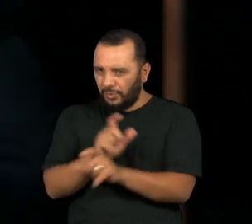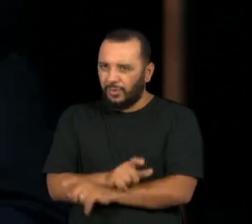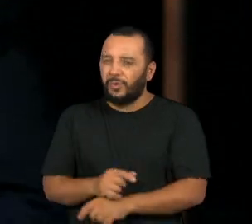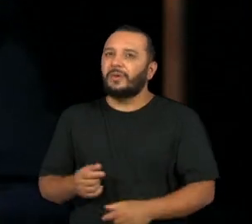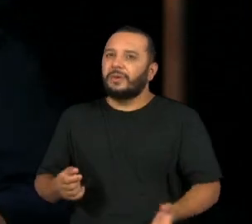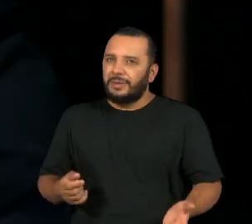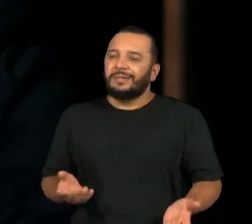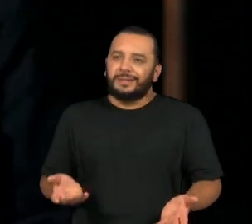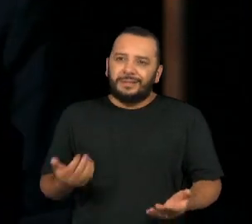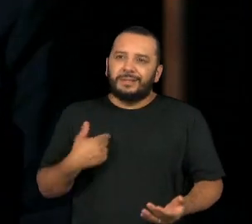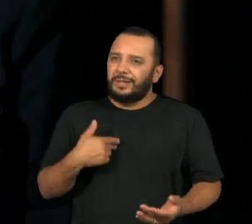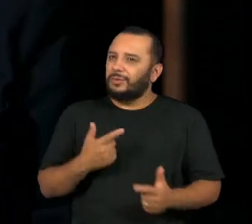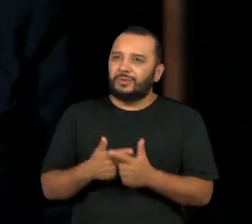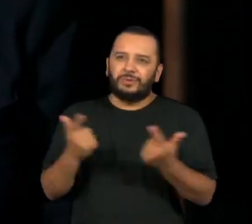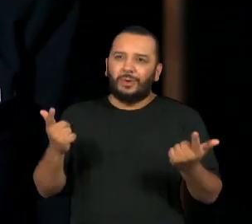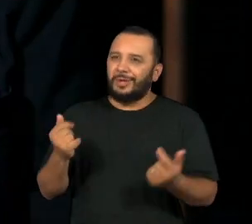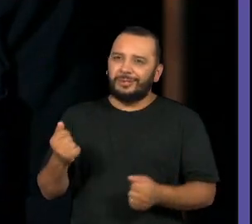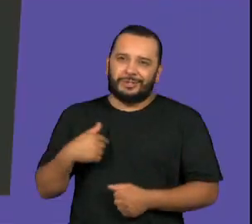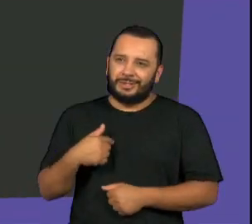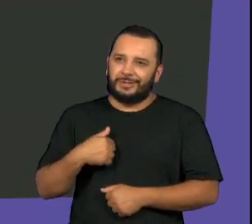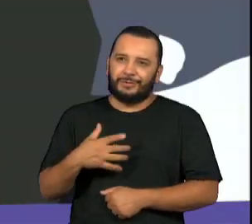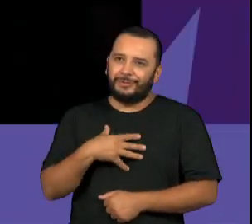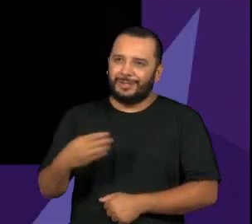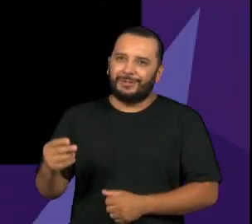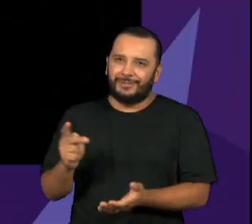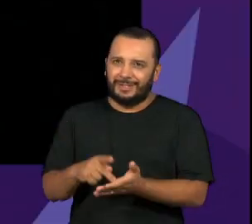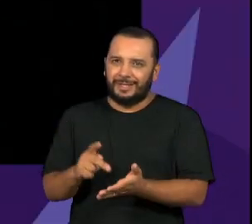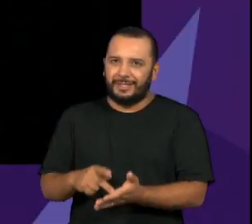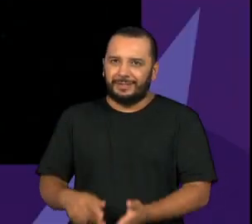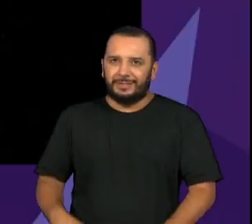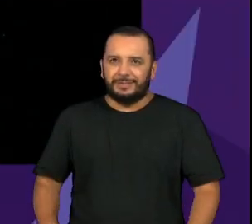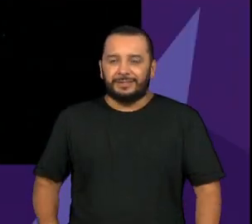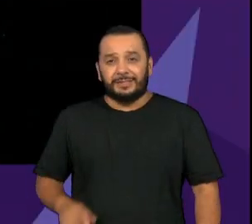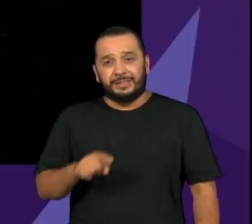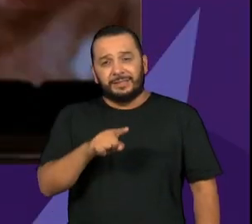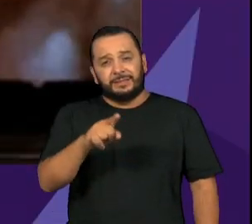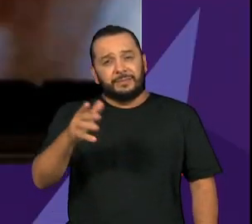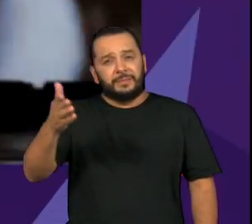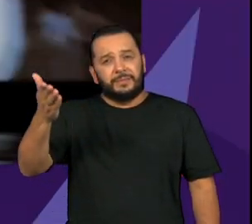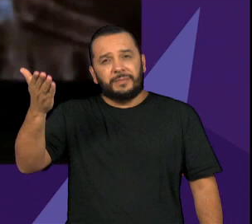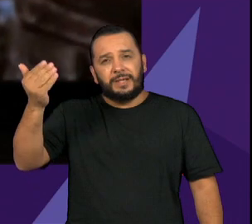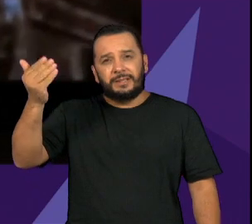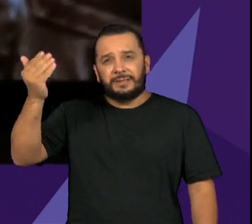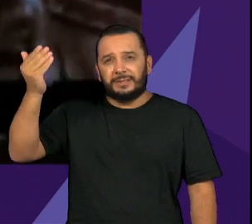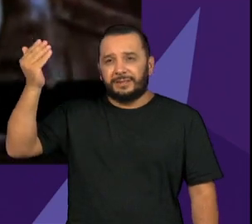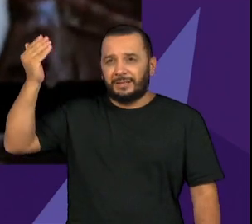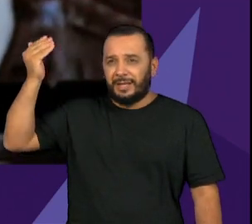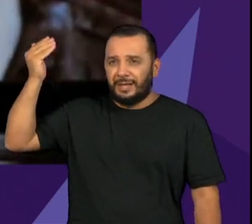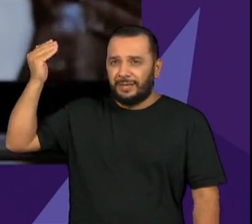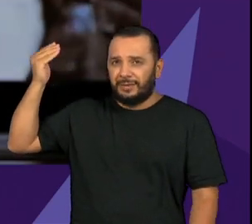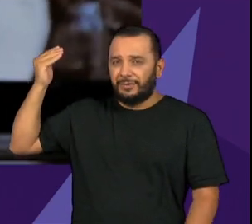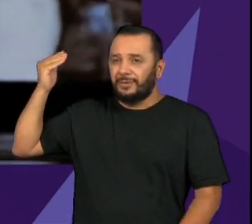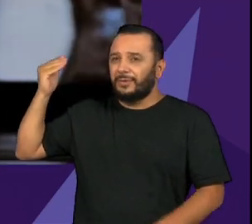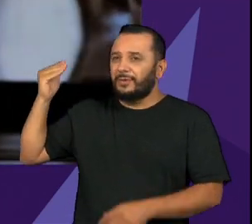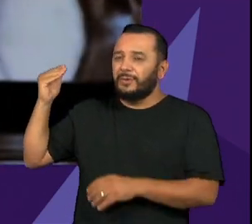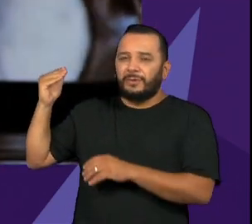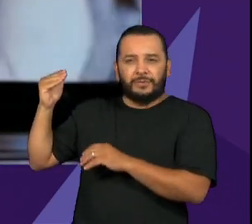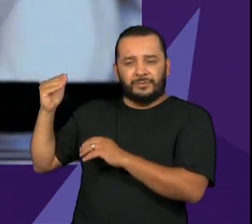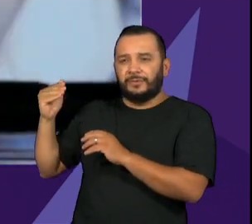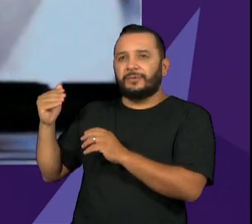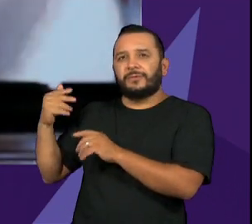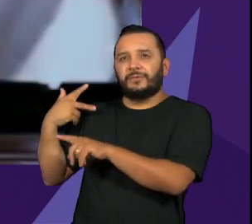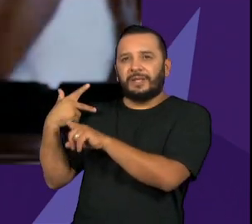imaginar. Sorte ser filho do meu pai, muita sorte. O passado vencendo o